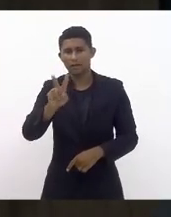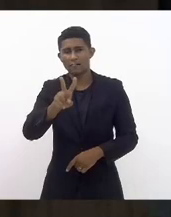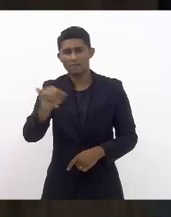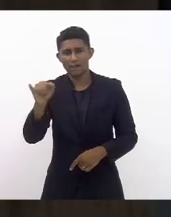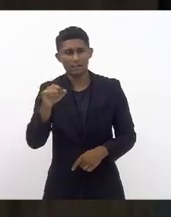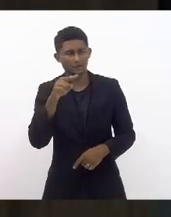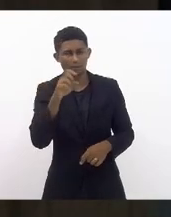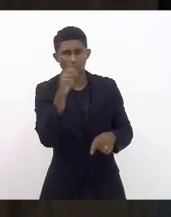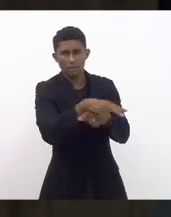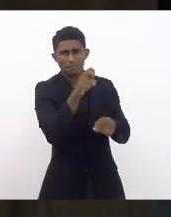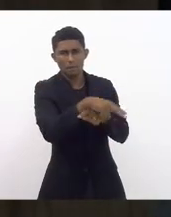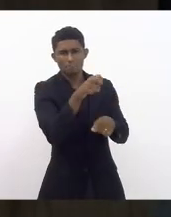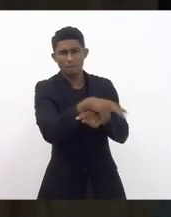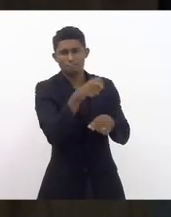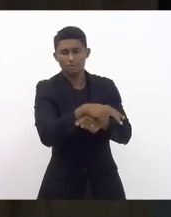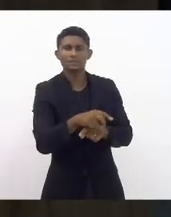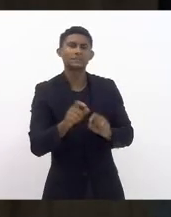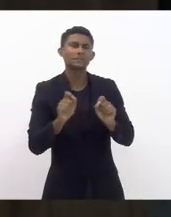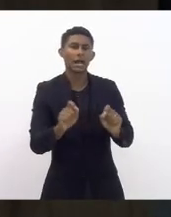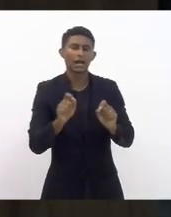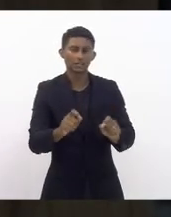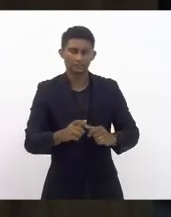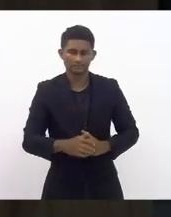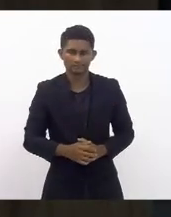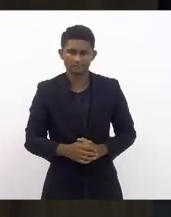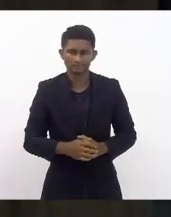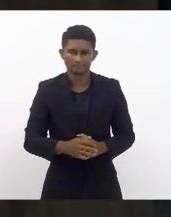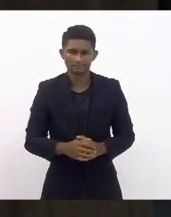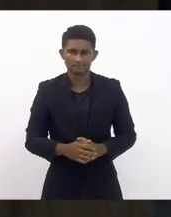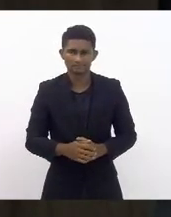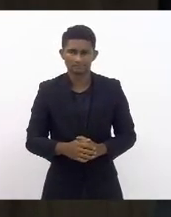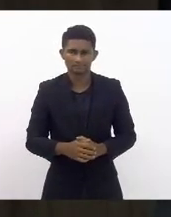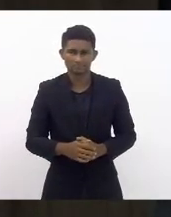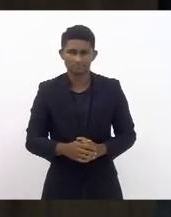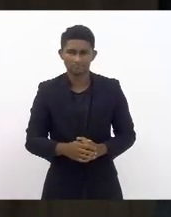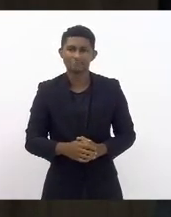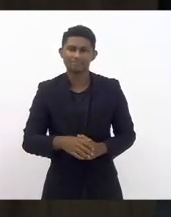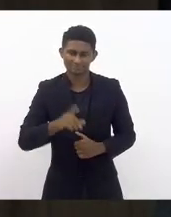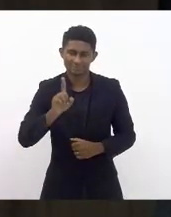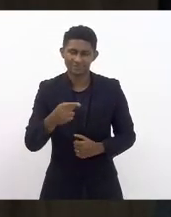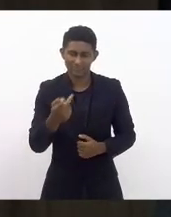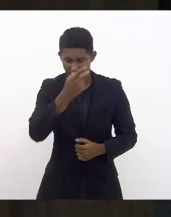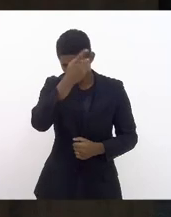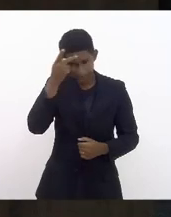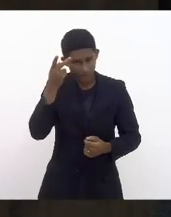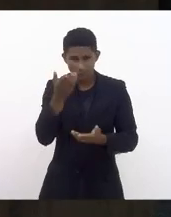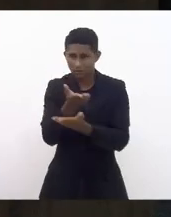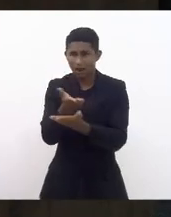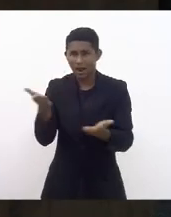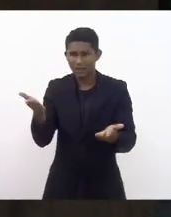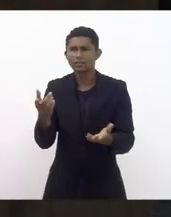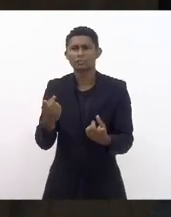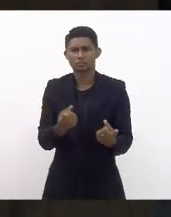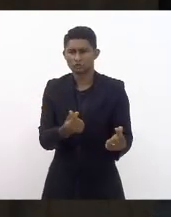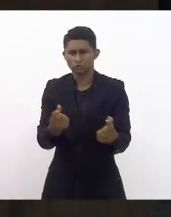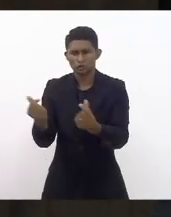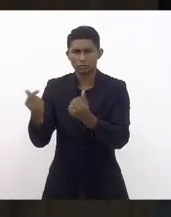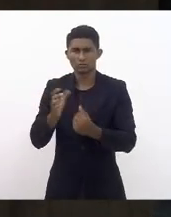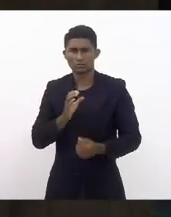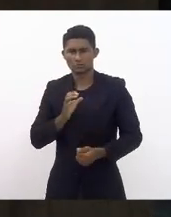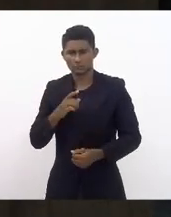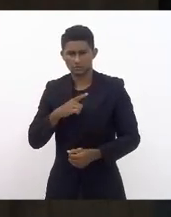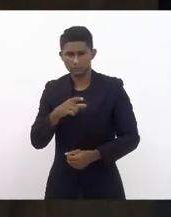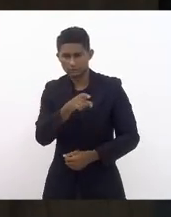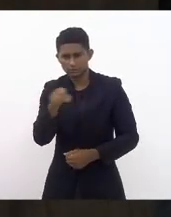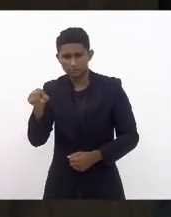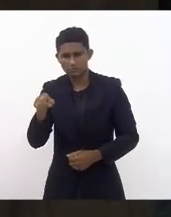presidente, por aqueles detentores de bom poder aquisitivo que podem